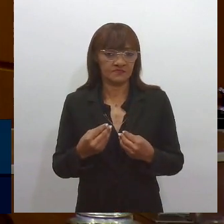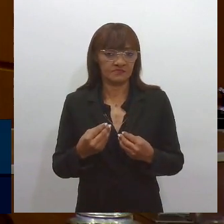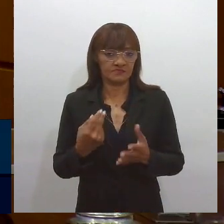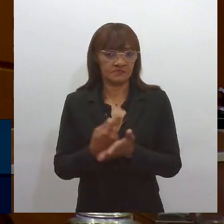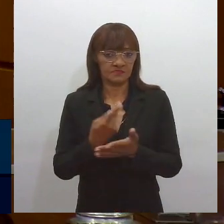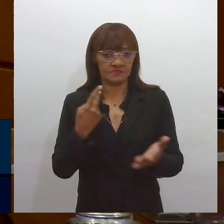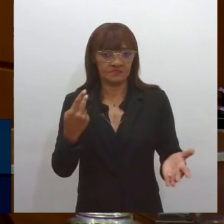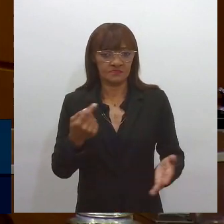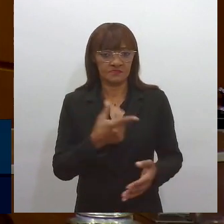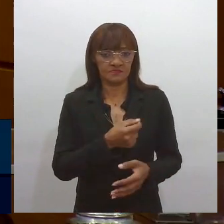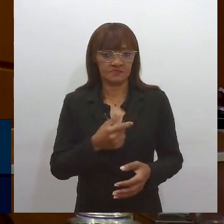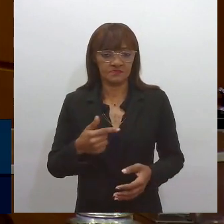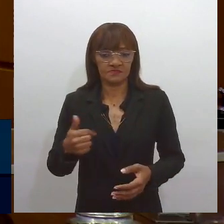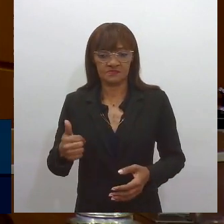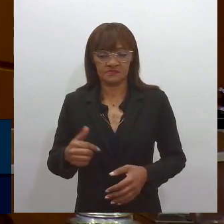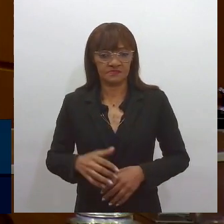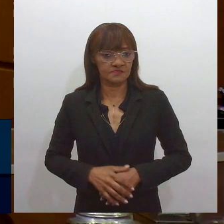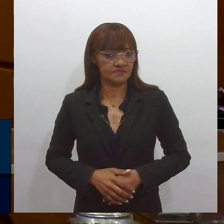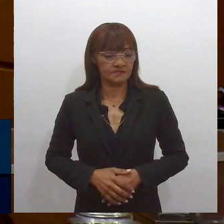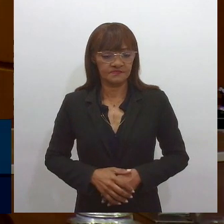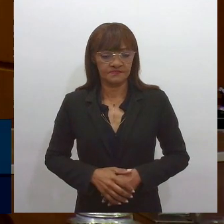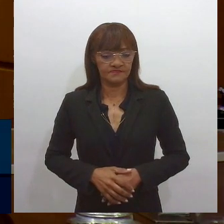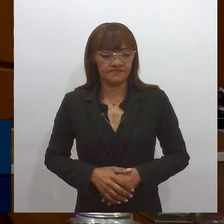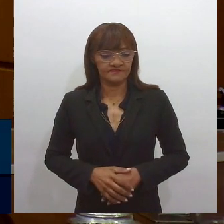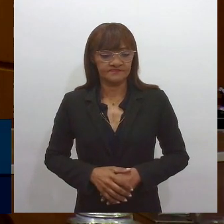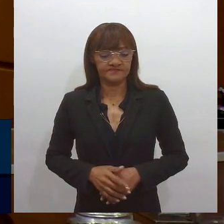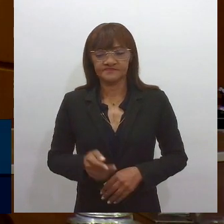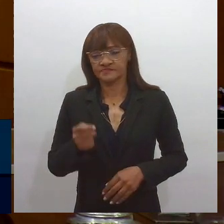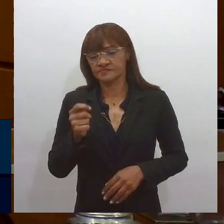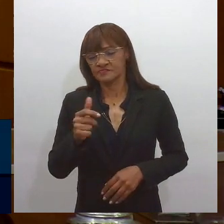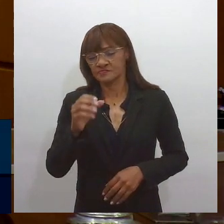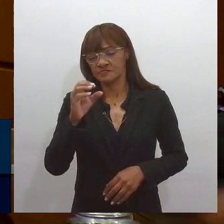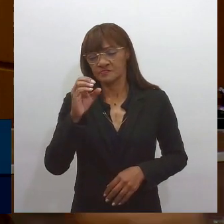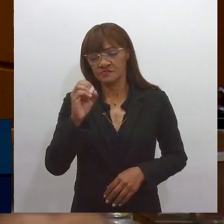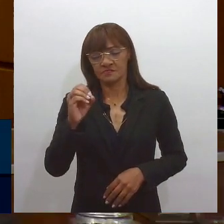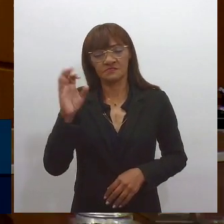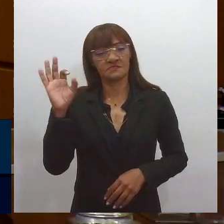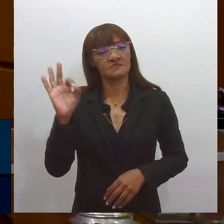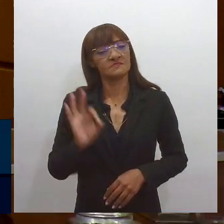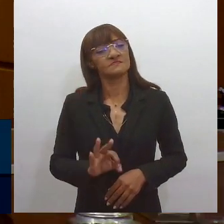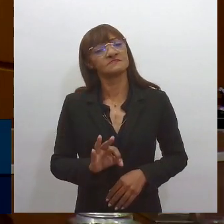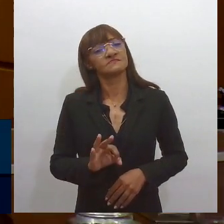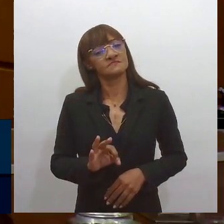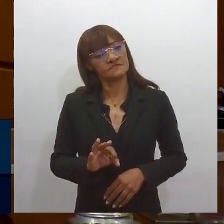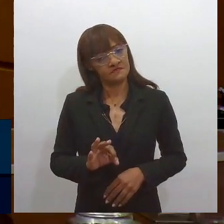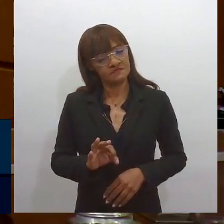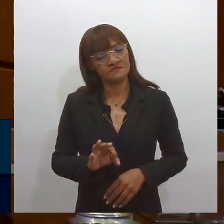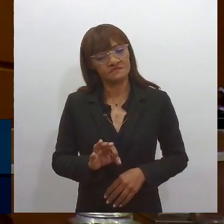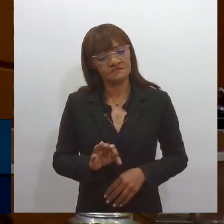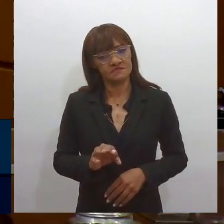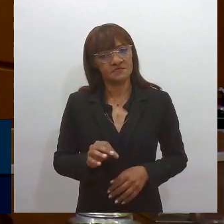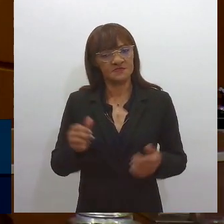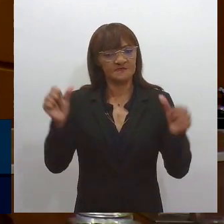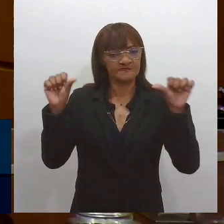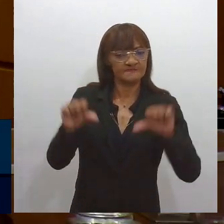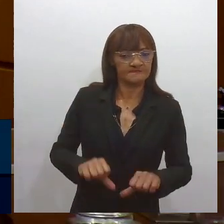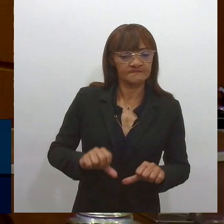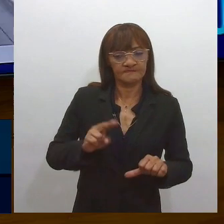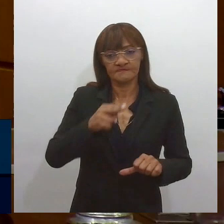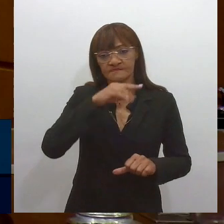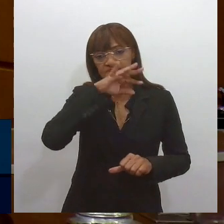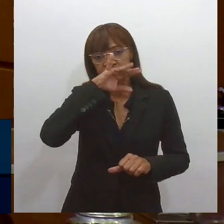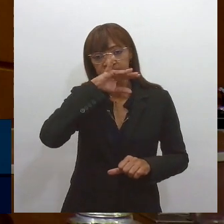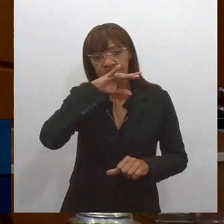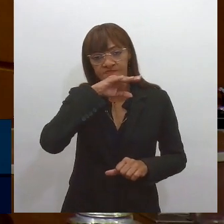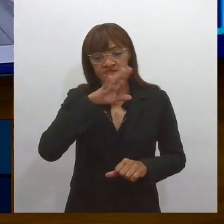quase 0% da malha em estado ruim ou péssimo e quase 70% Me